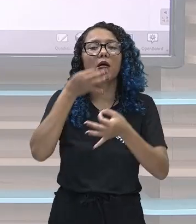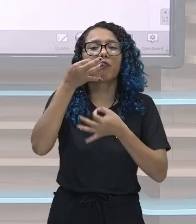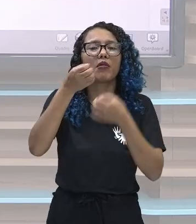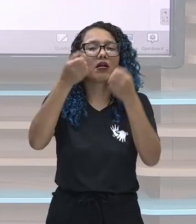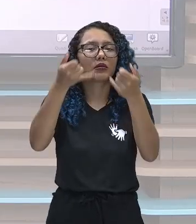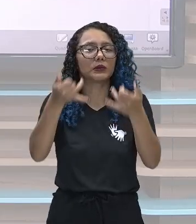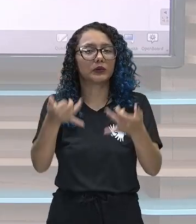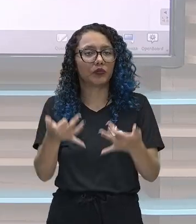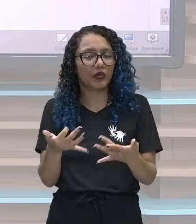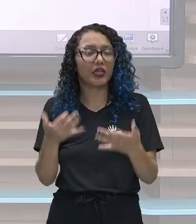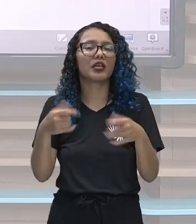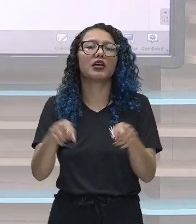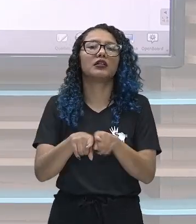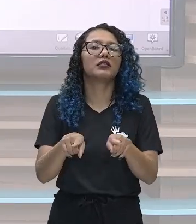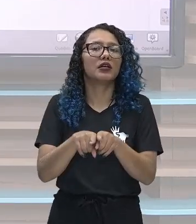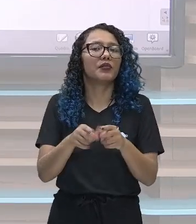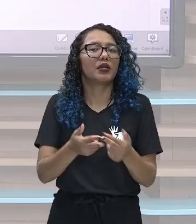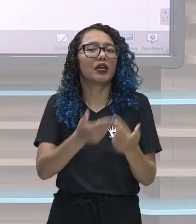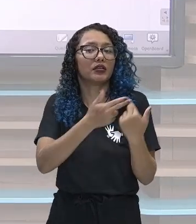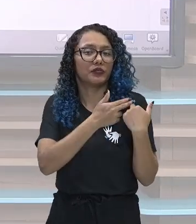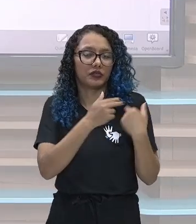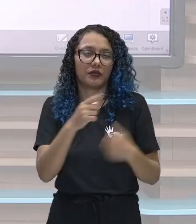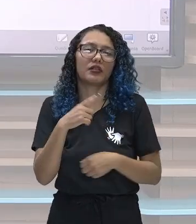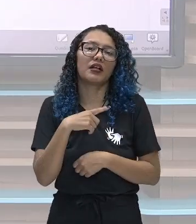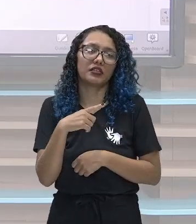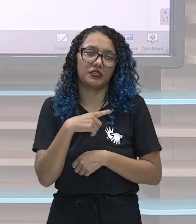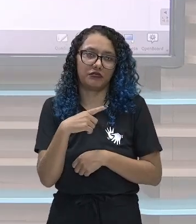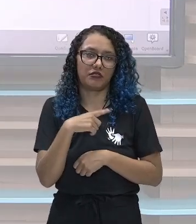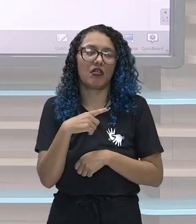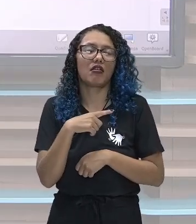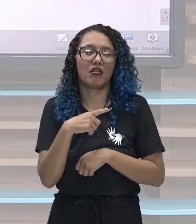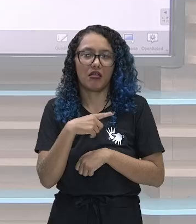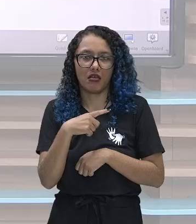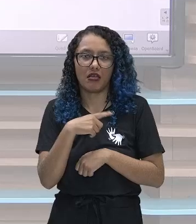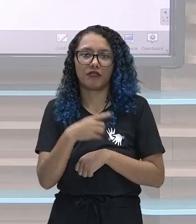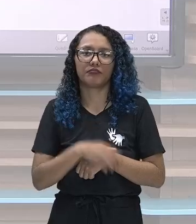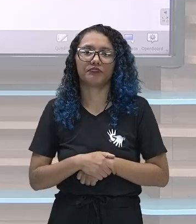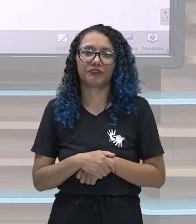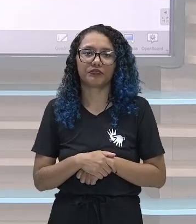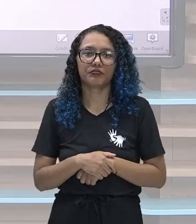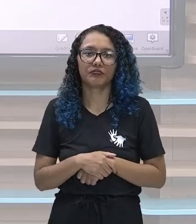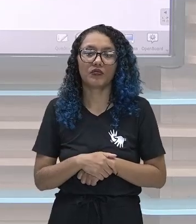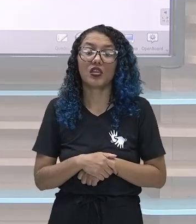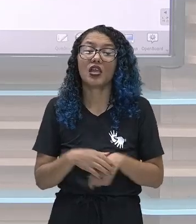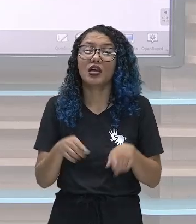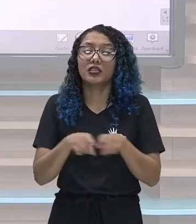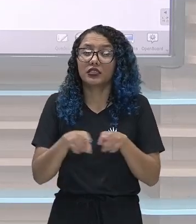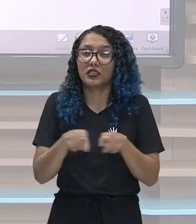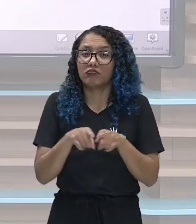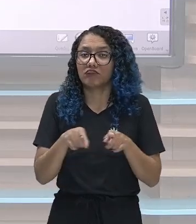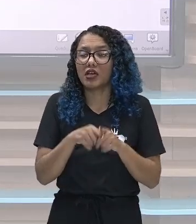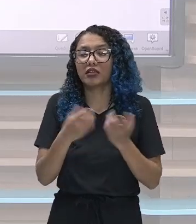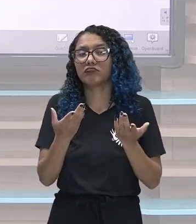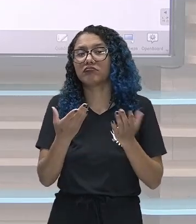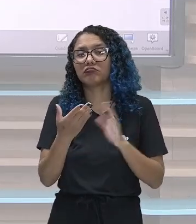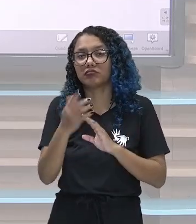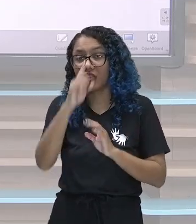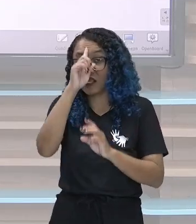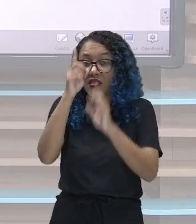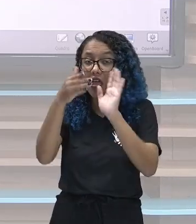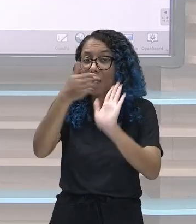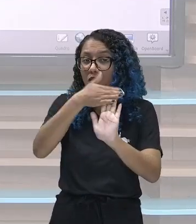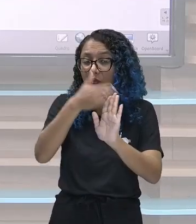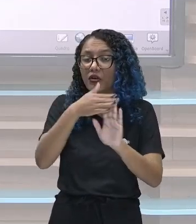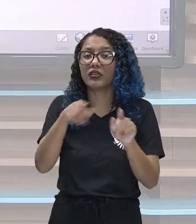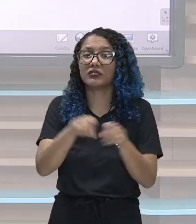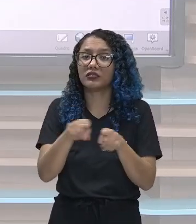assumem responsabilidades diante das atividades, conseguem propor ideias, participar ativamente da